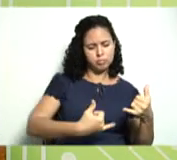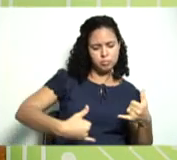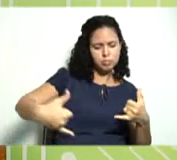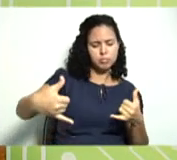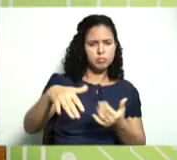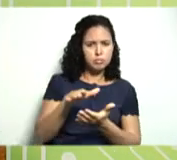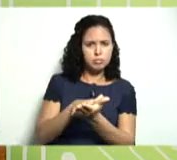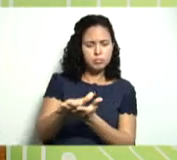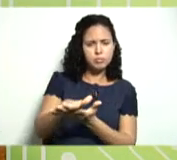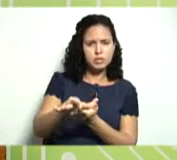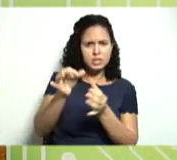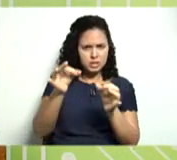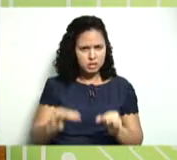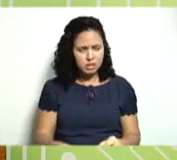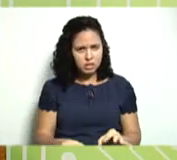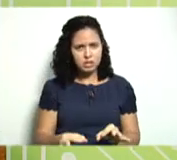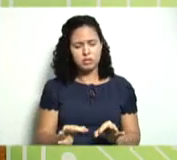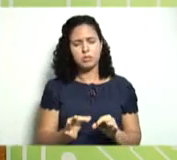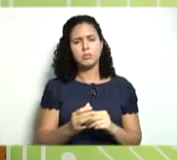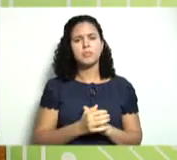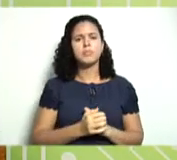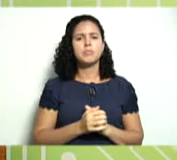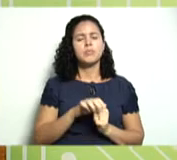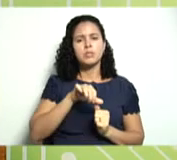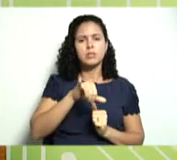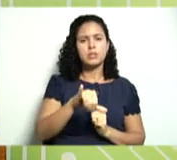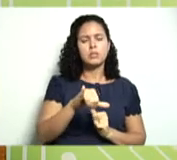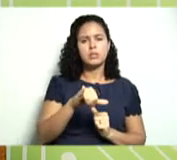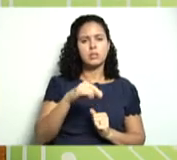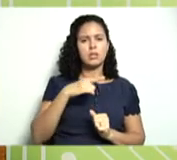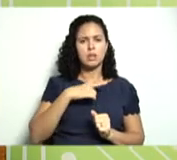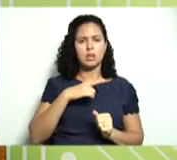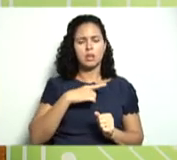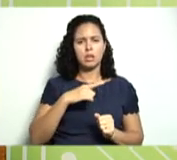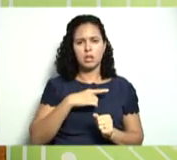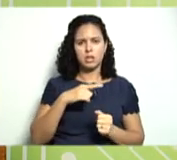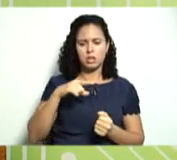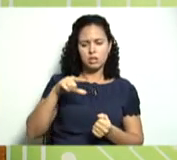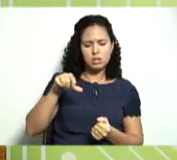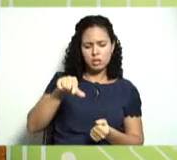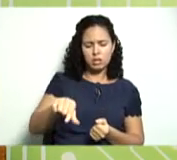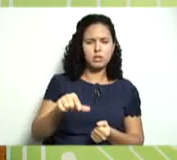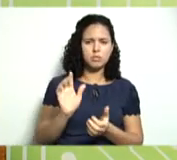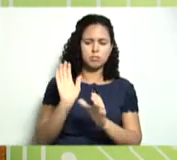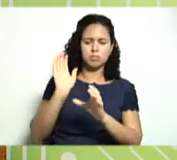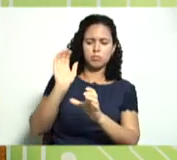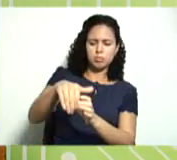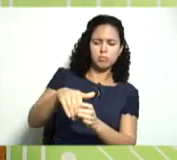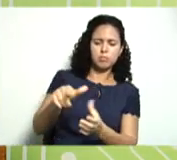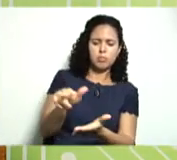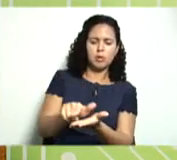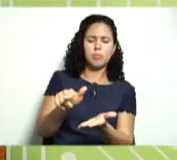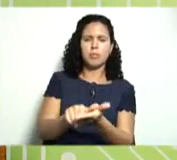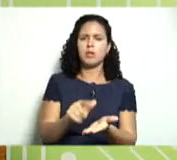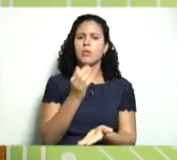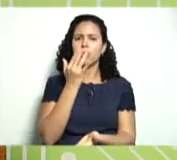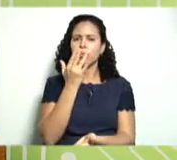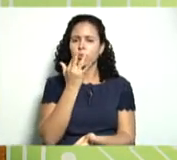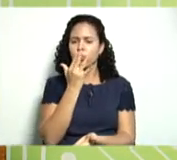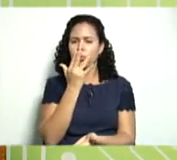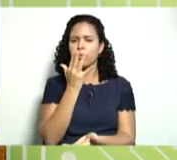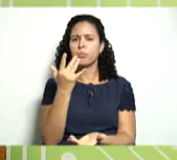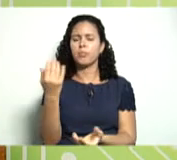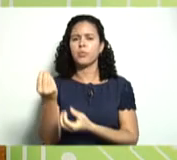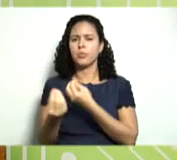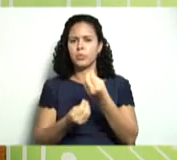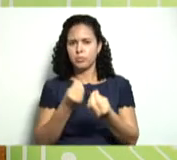ele foi instalado corretamente se tem o cartucho tony se tem papel tudo isso influencia na hora de